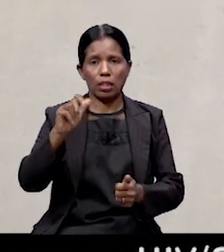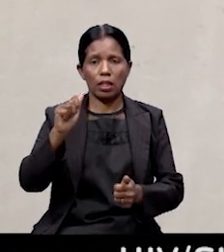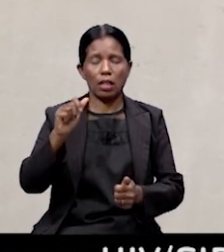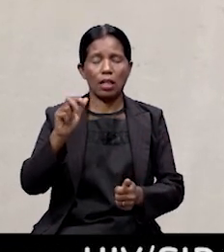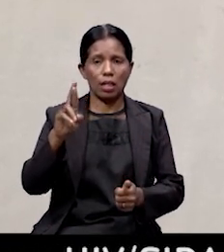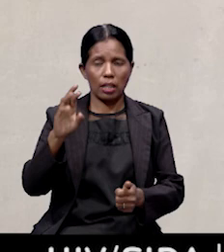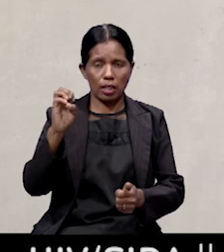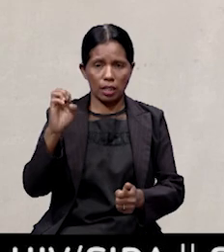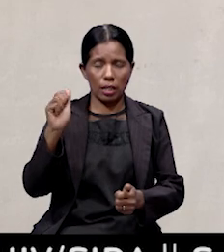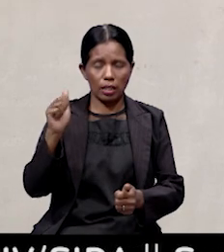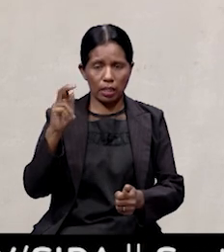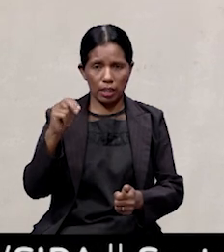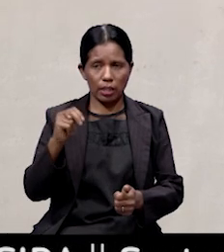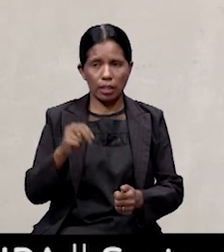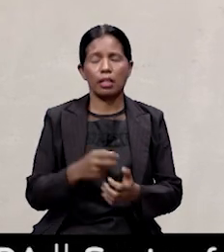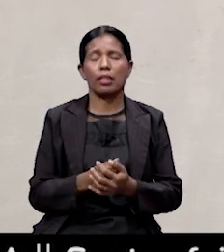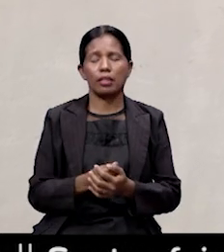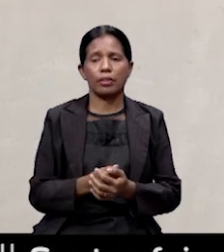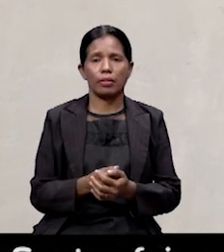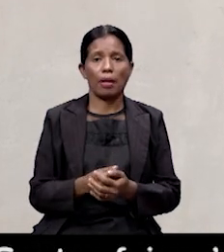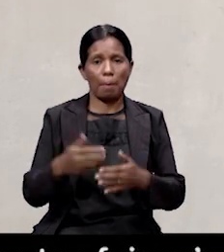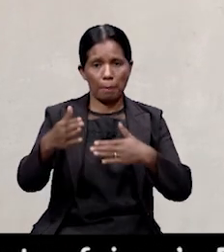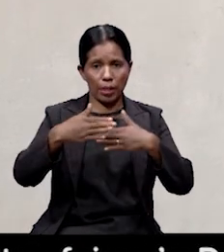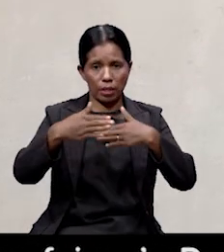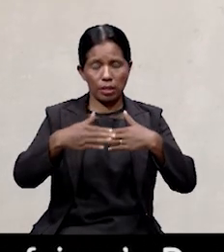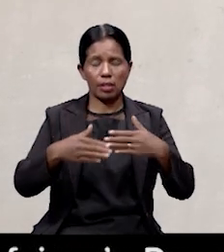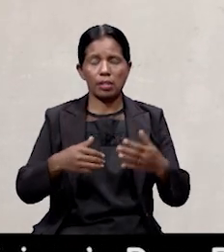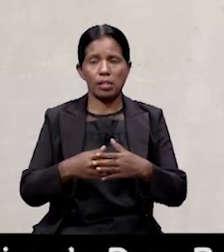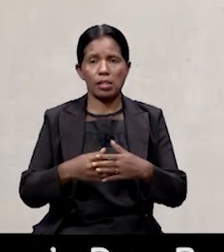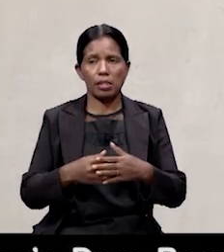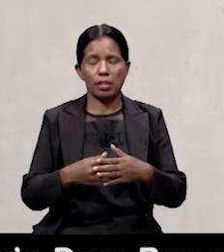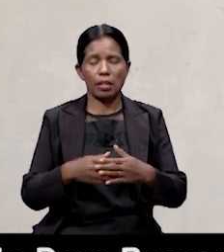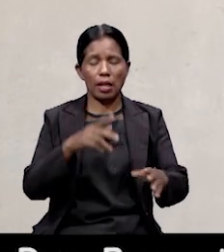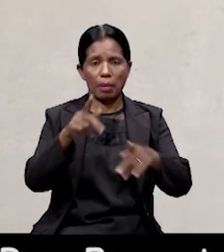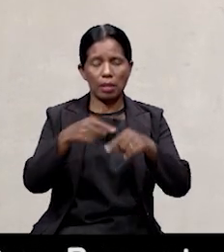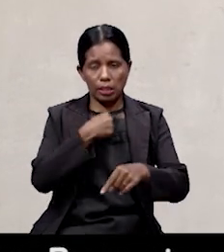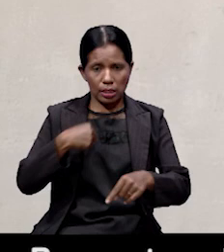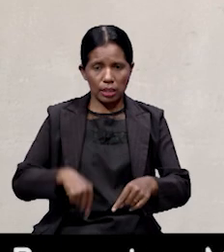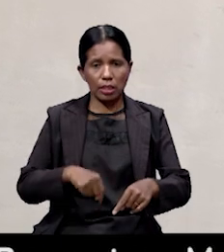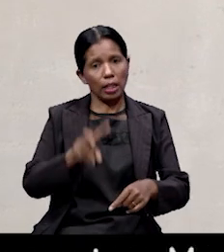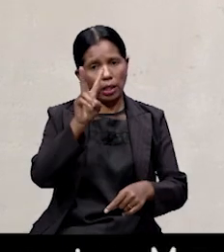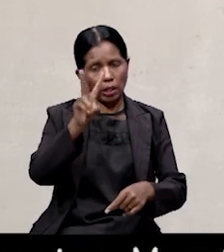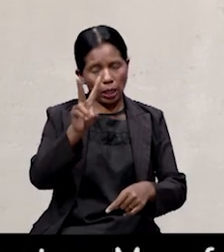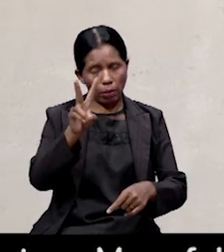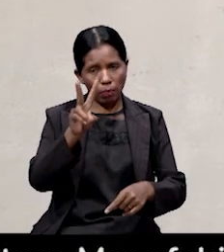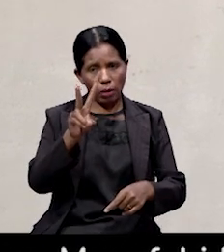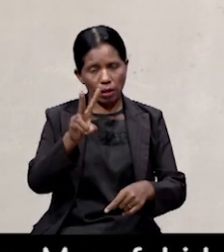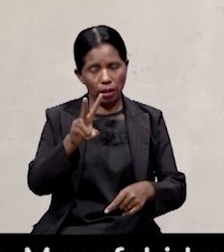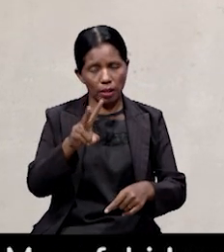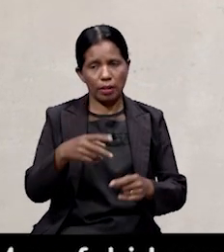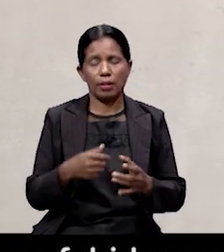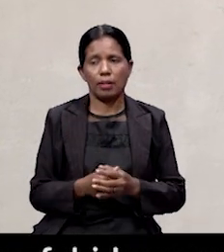ya Timor Fonian ya sidetau estrangeiro na ingrua hu si